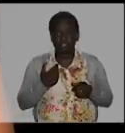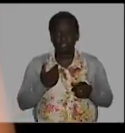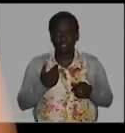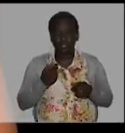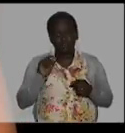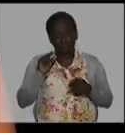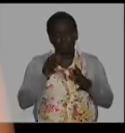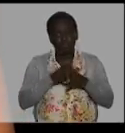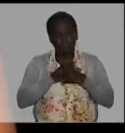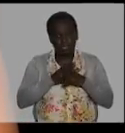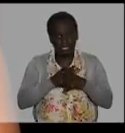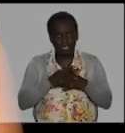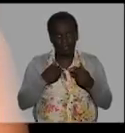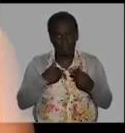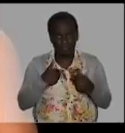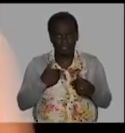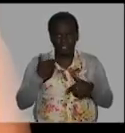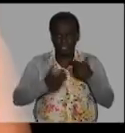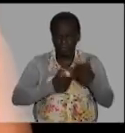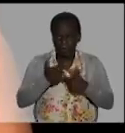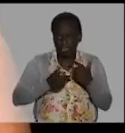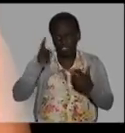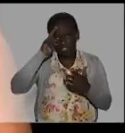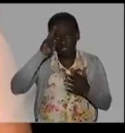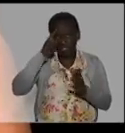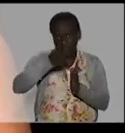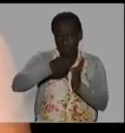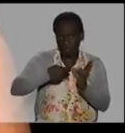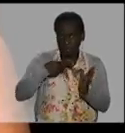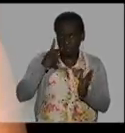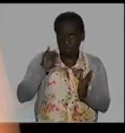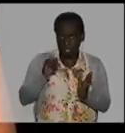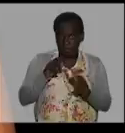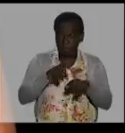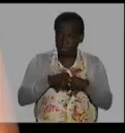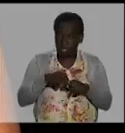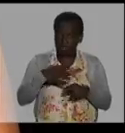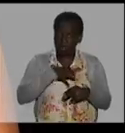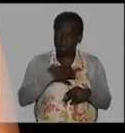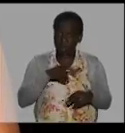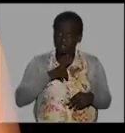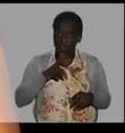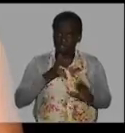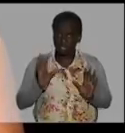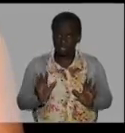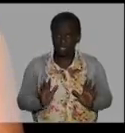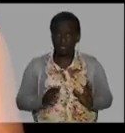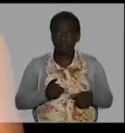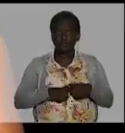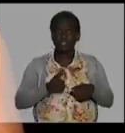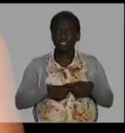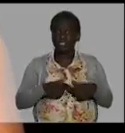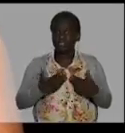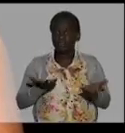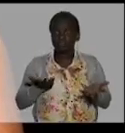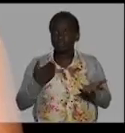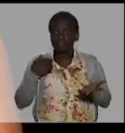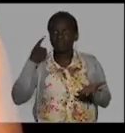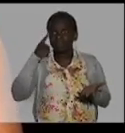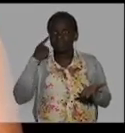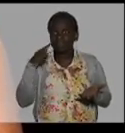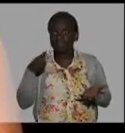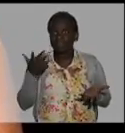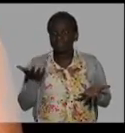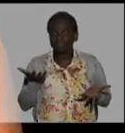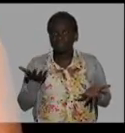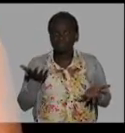ainda é um pouco complicado para mim, assim, trabalhar com a obra dele, assim, por motivos pessoais, eu acho. Porque, eu não